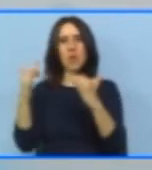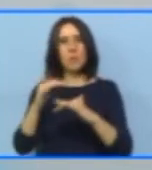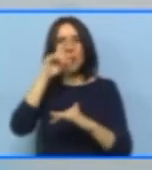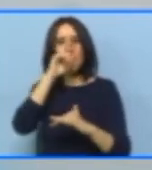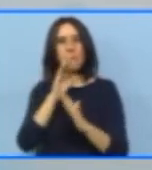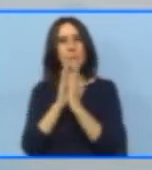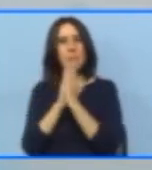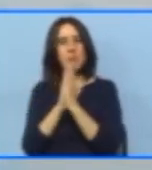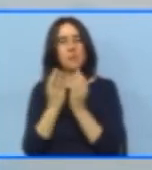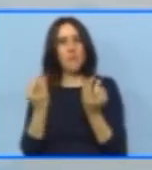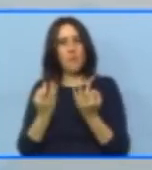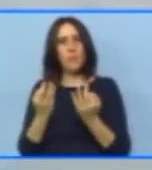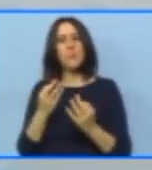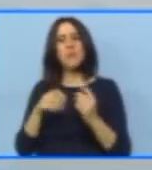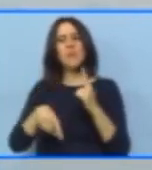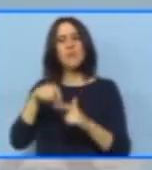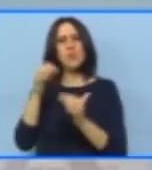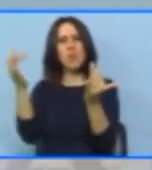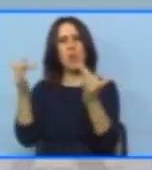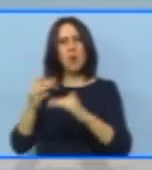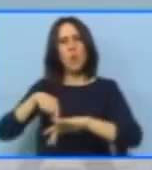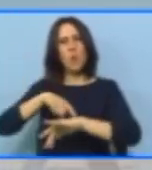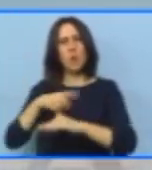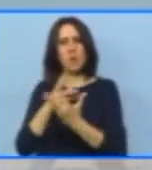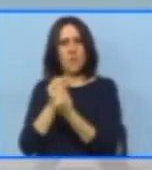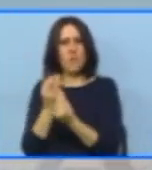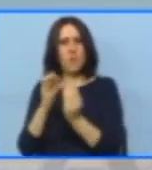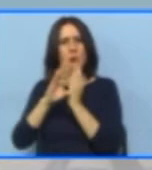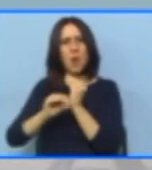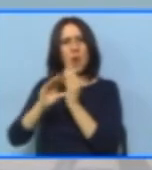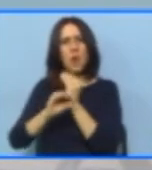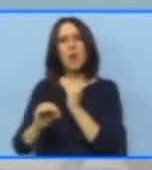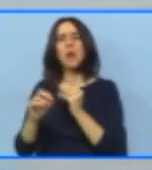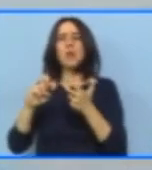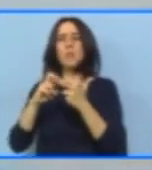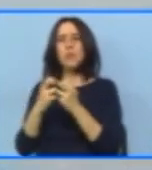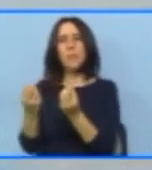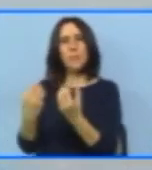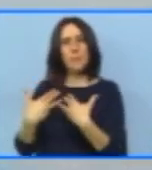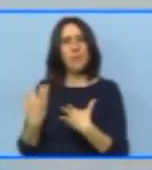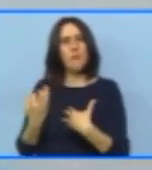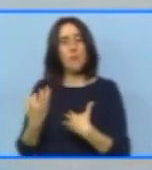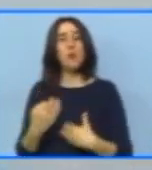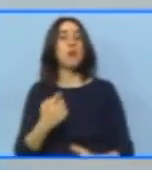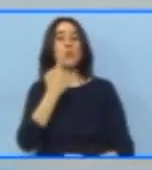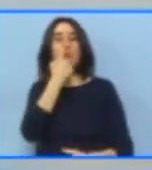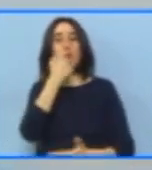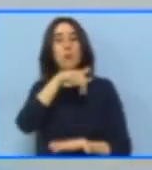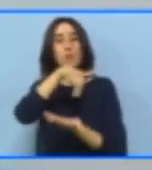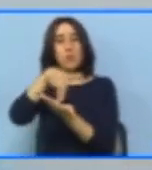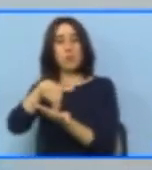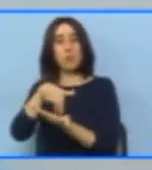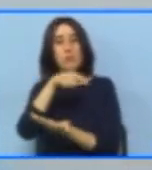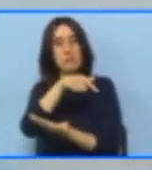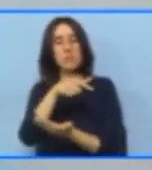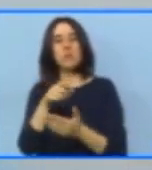os refugiados estiveram horas com ele a conversar, a contar-lhe os seus problemas. Durão Barroso, como